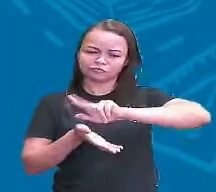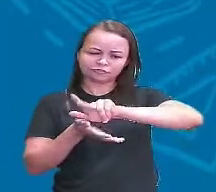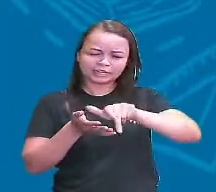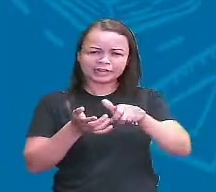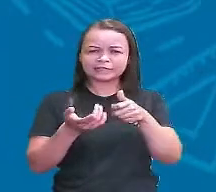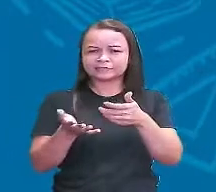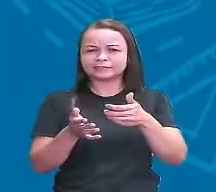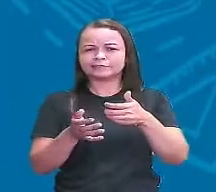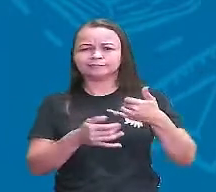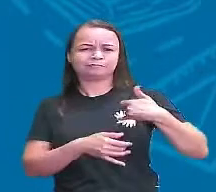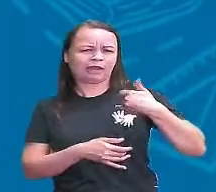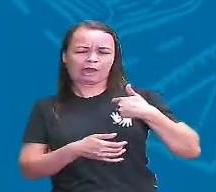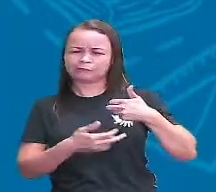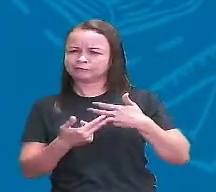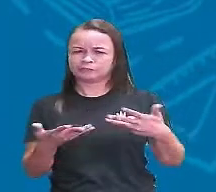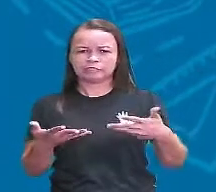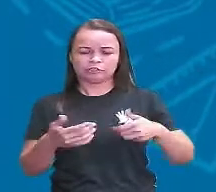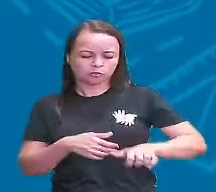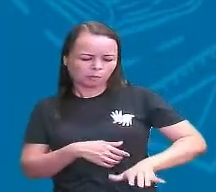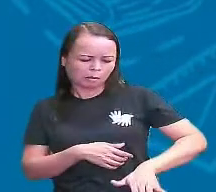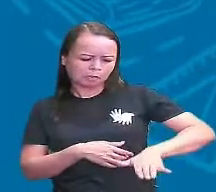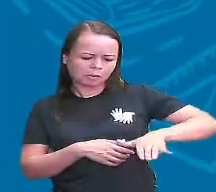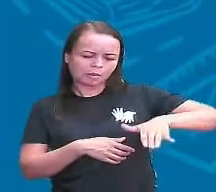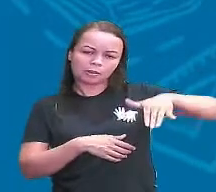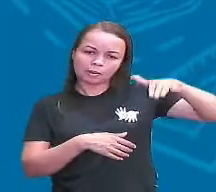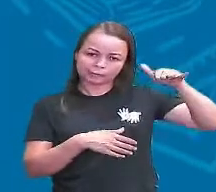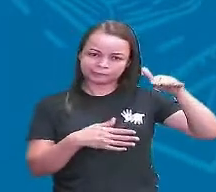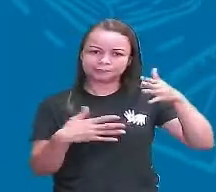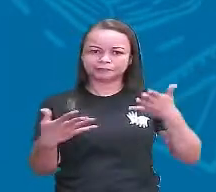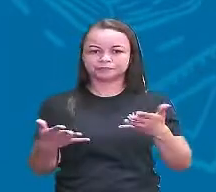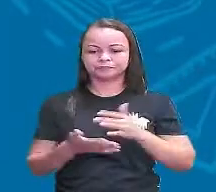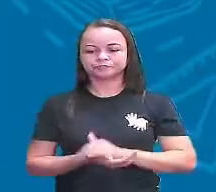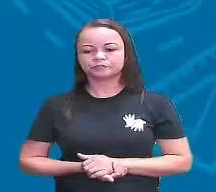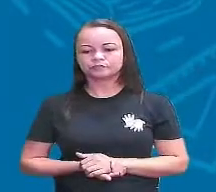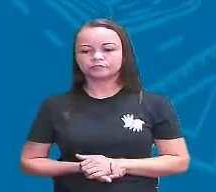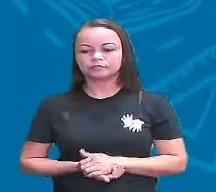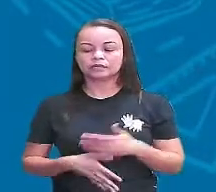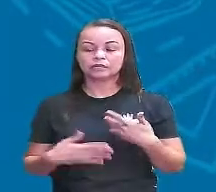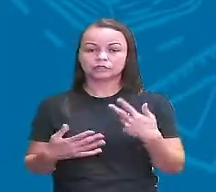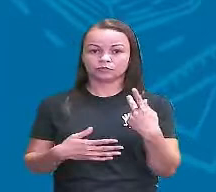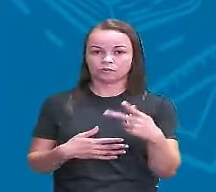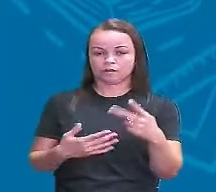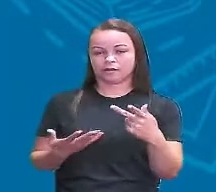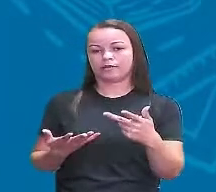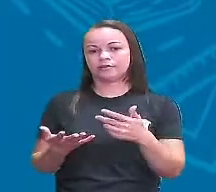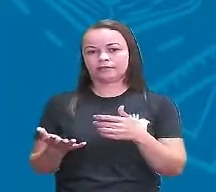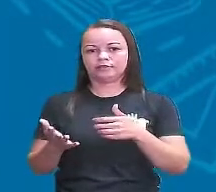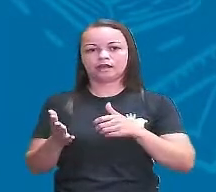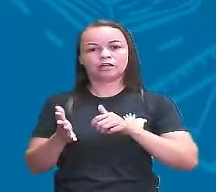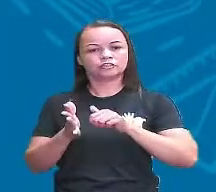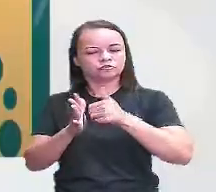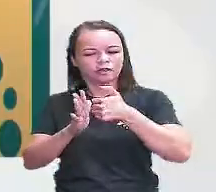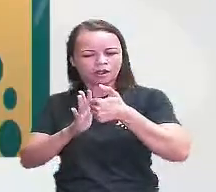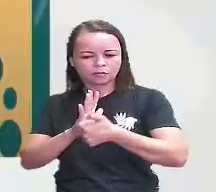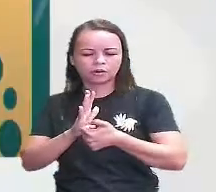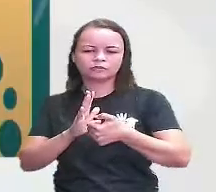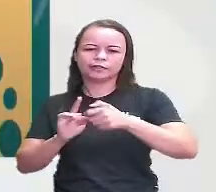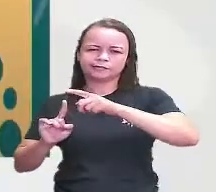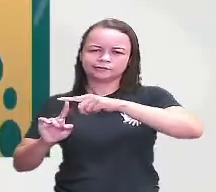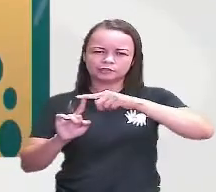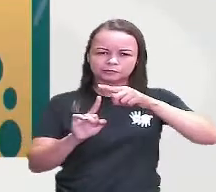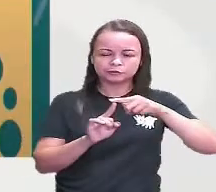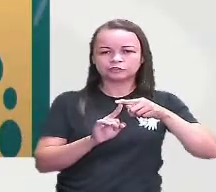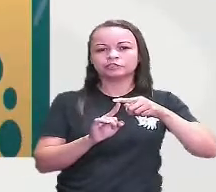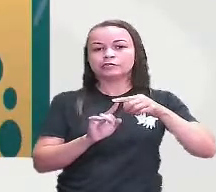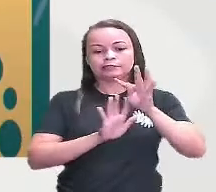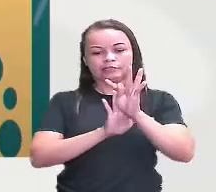os pequenininhos até os mais velhos, tá? Então, aí, nas fábulas, nós temos tipos de textos